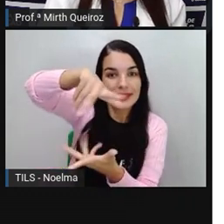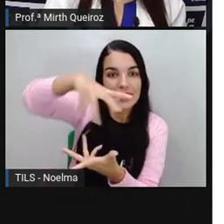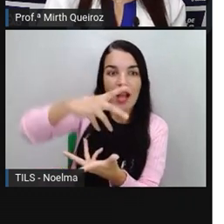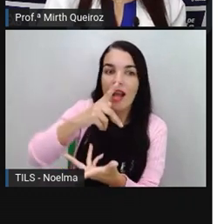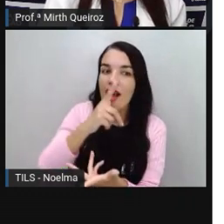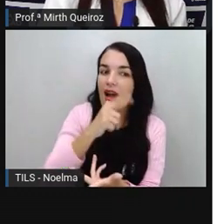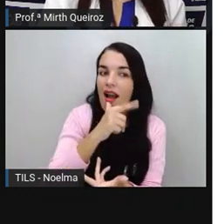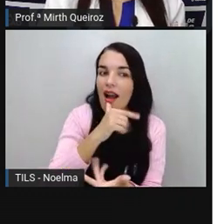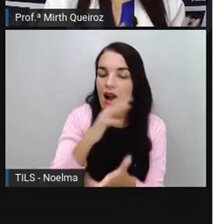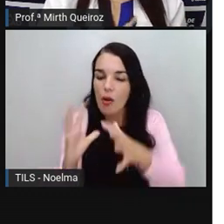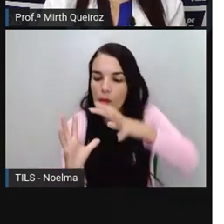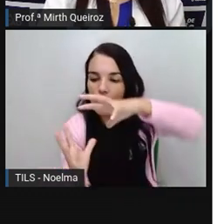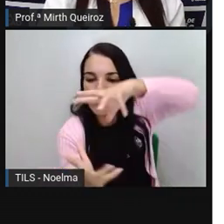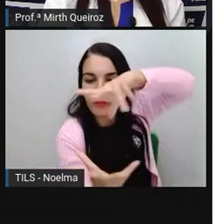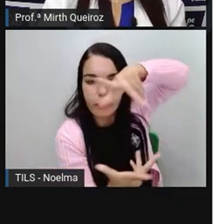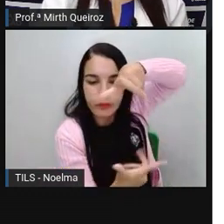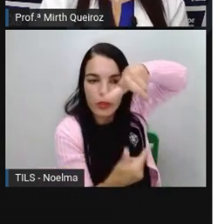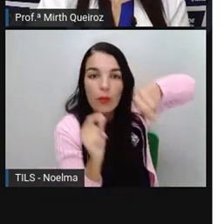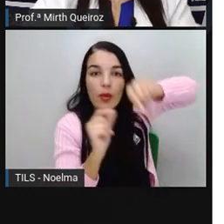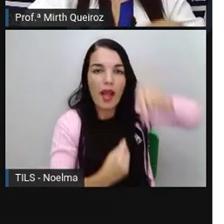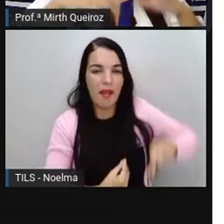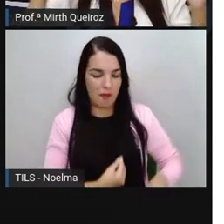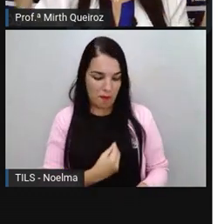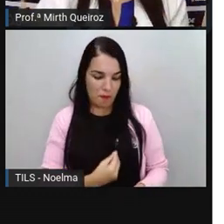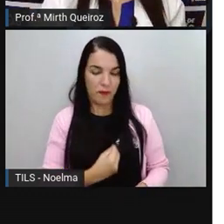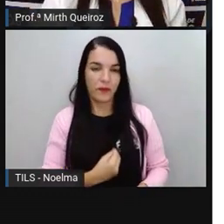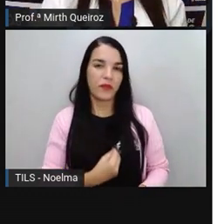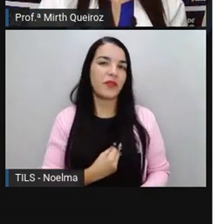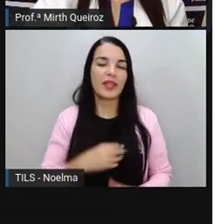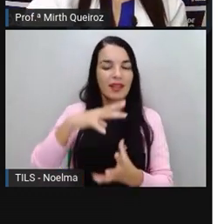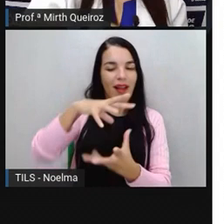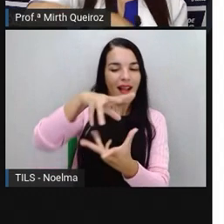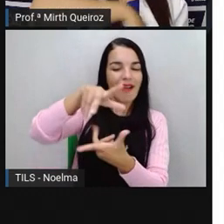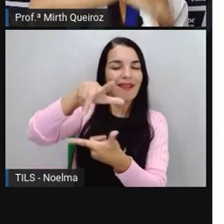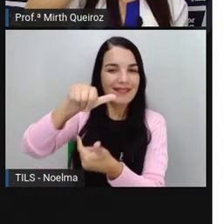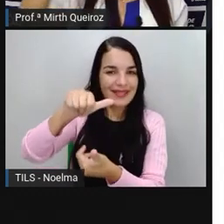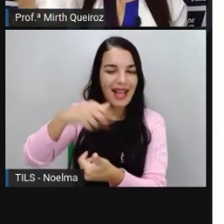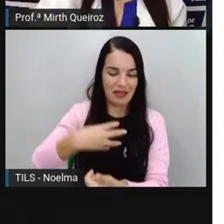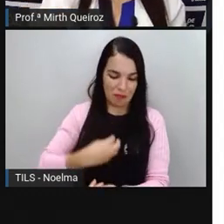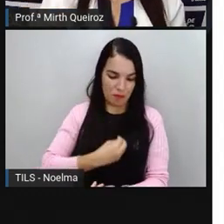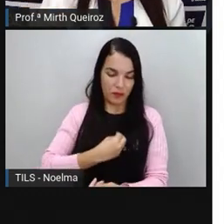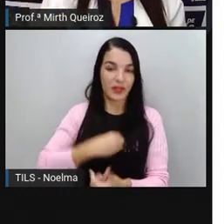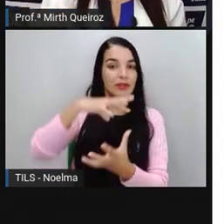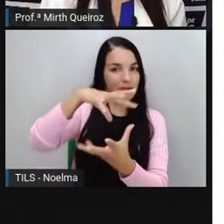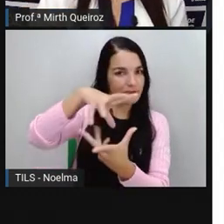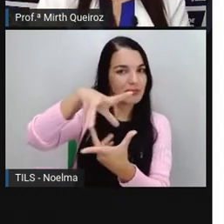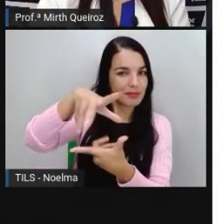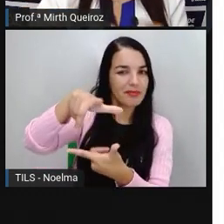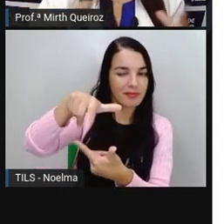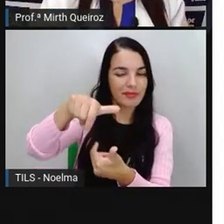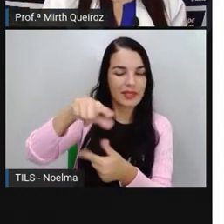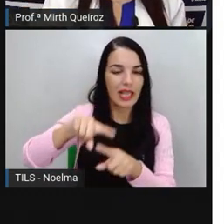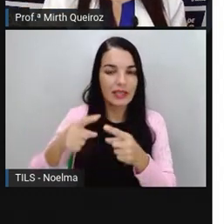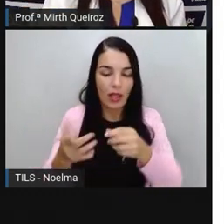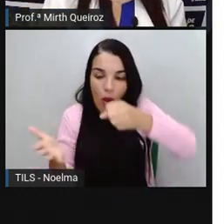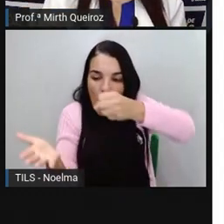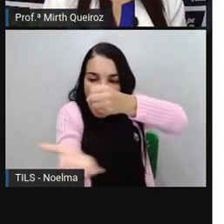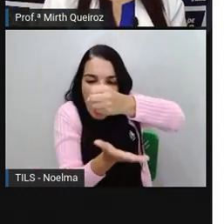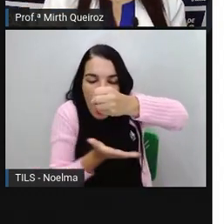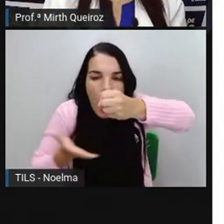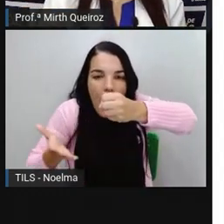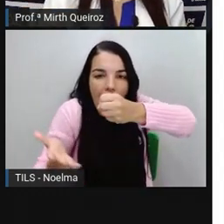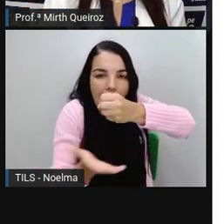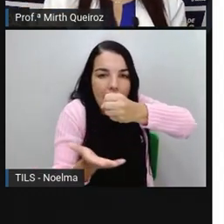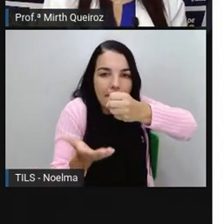E o que que é biosfera? Bio significa vida, esfera, né? Esfera. Então, uma esfera de vida, é a camada de vida